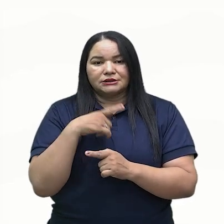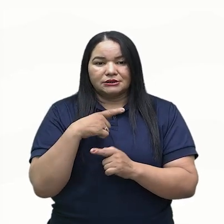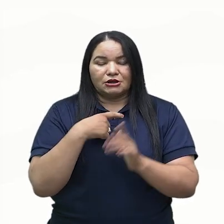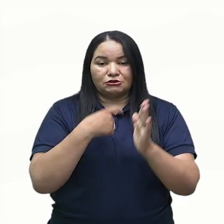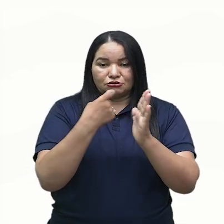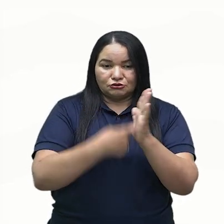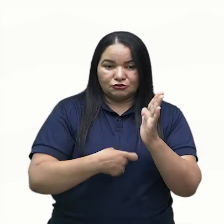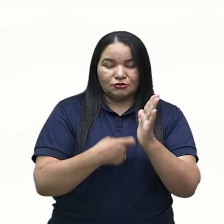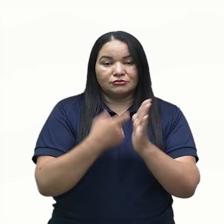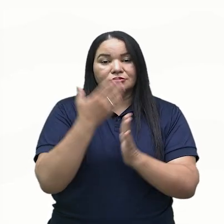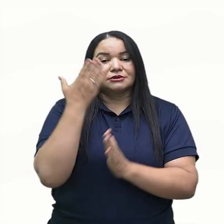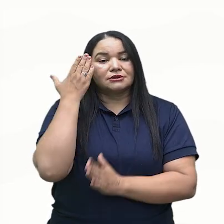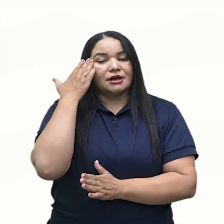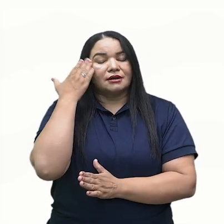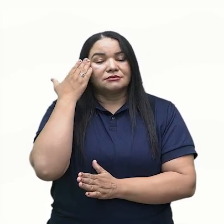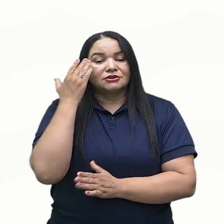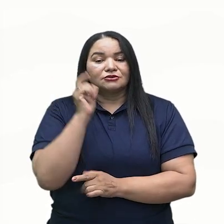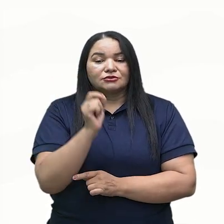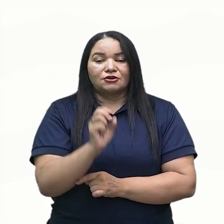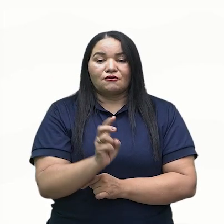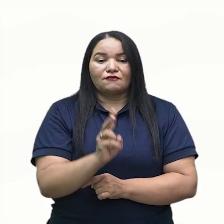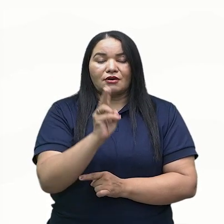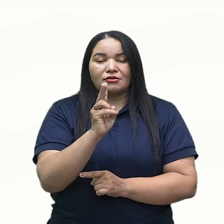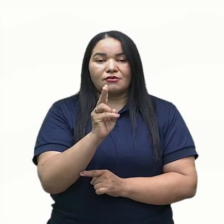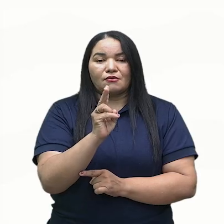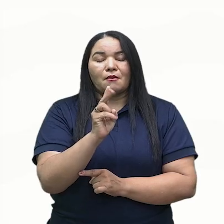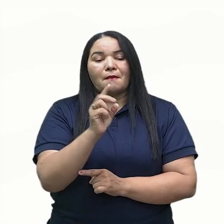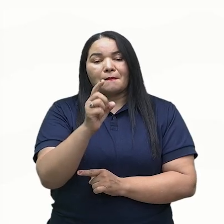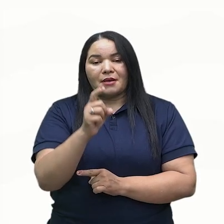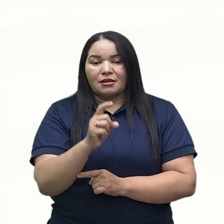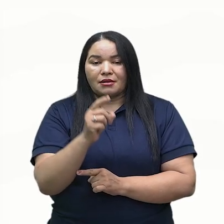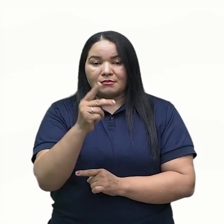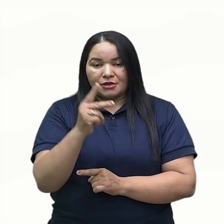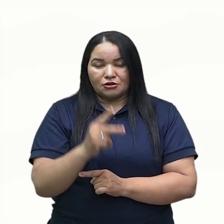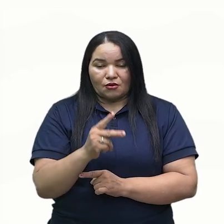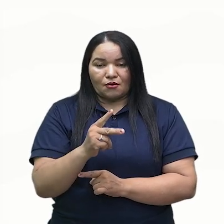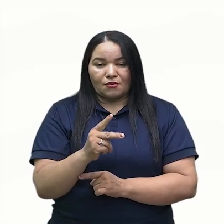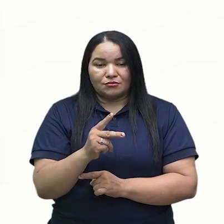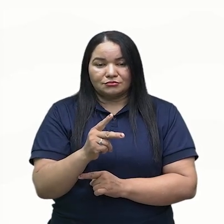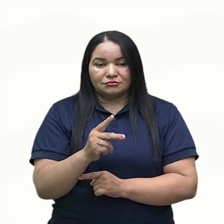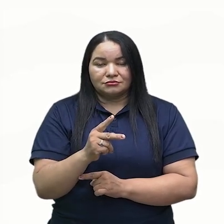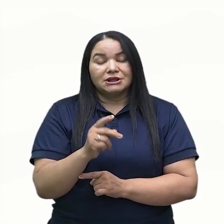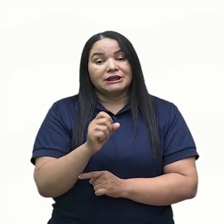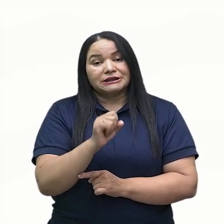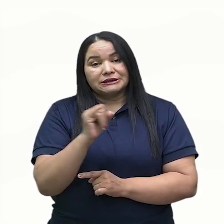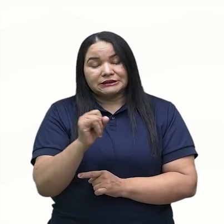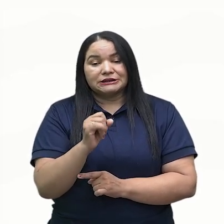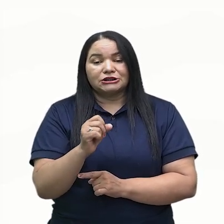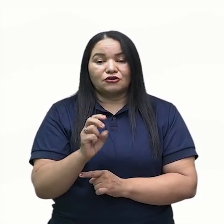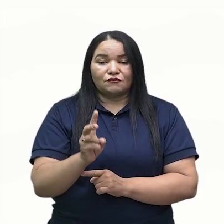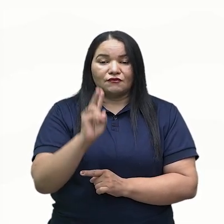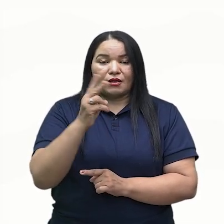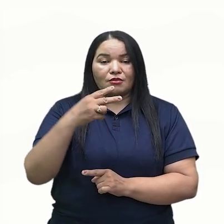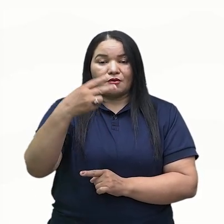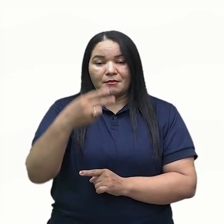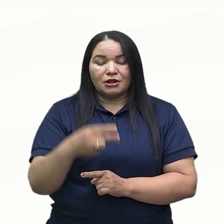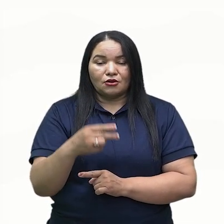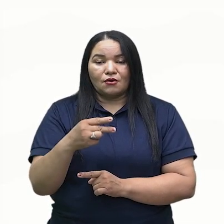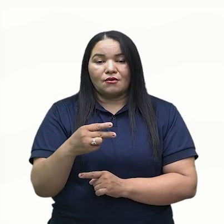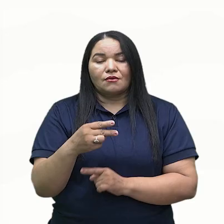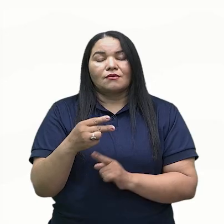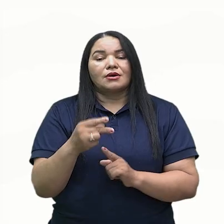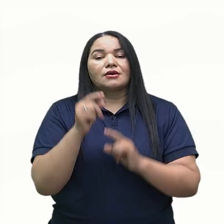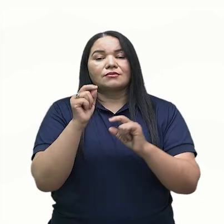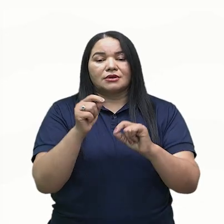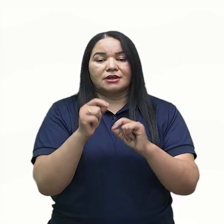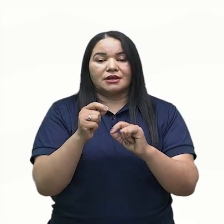um desconto, a gente sabe então que esse valor vai ficar menor. Se ele vai ficar menor, então estamos